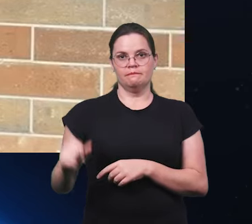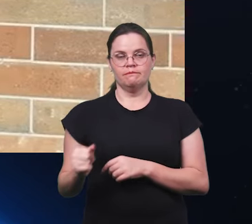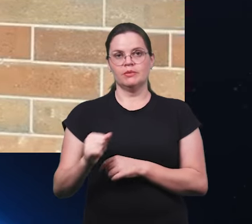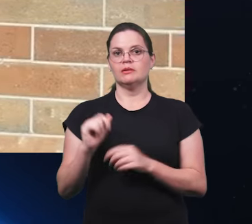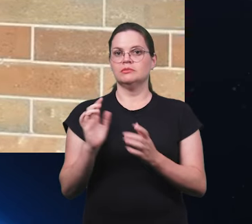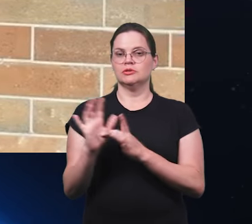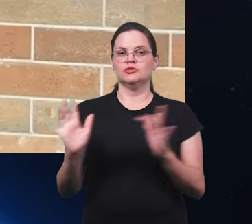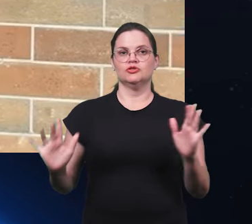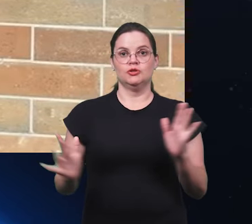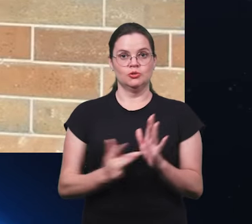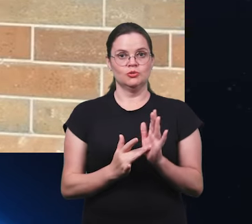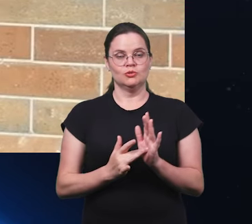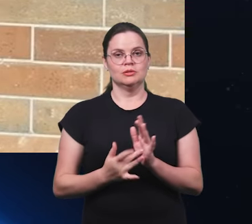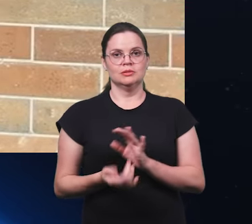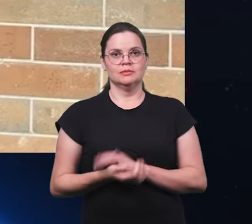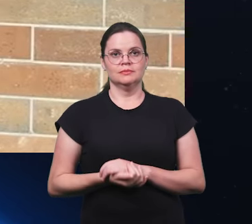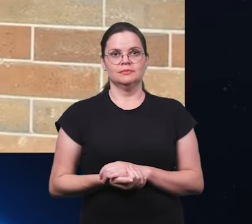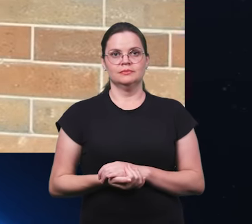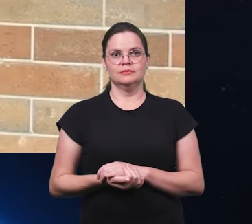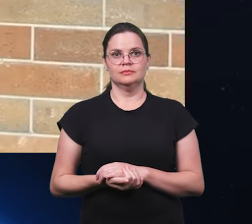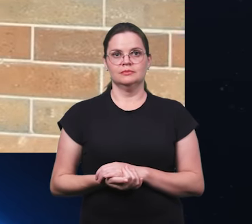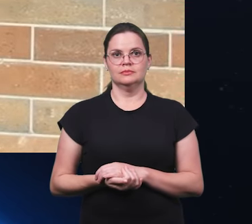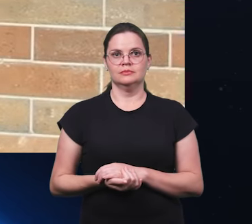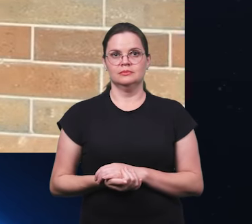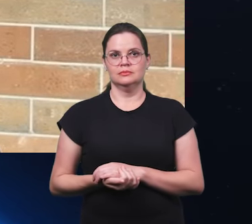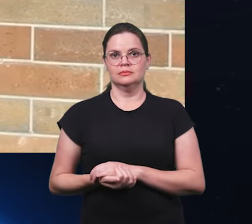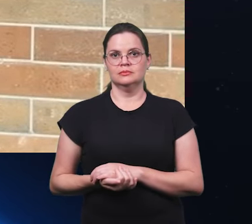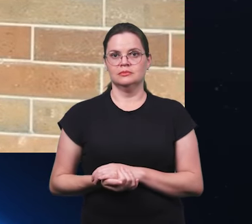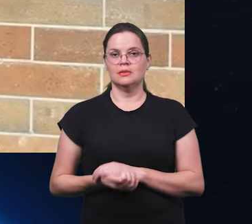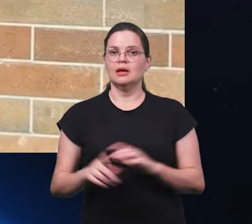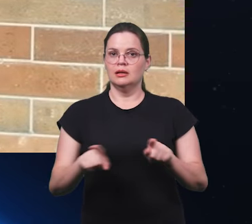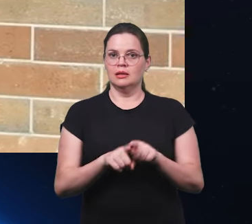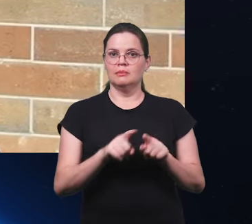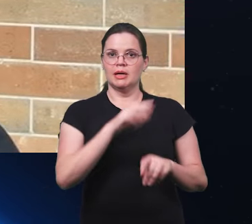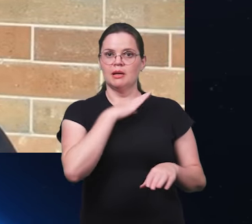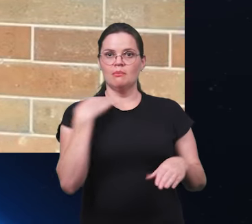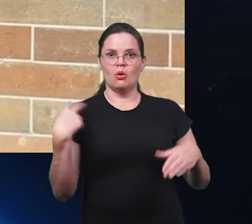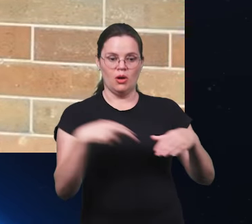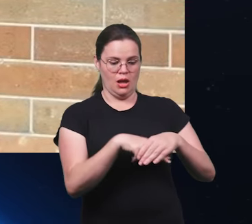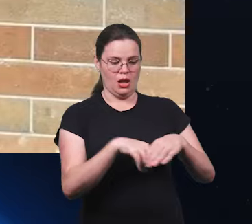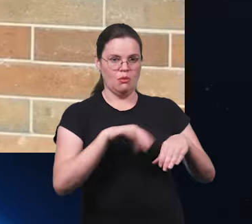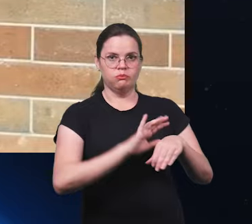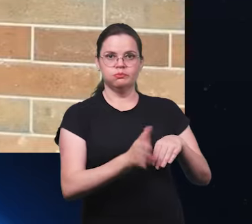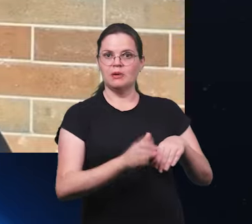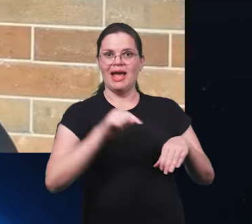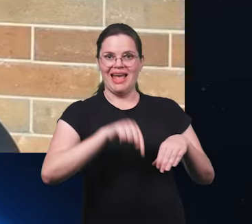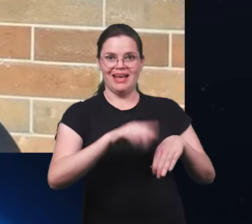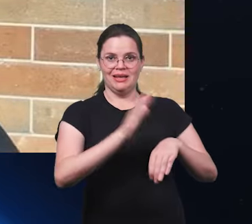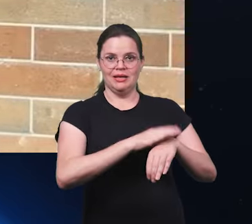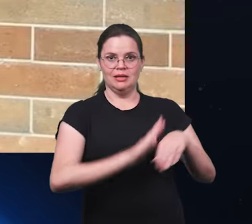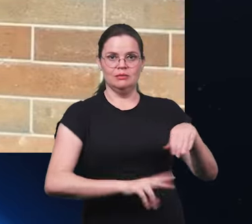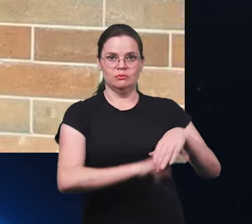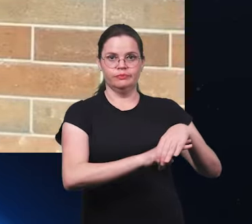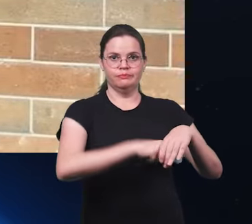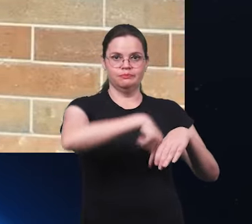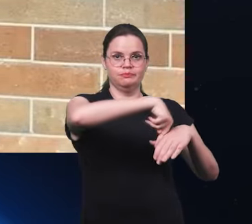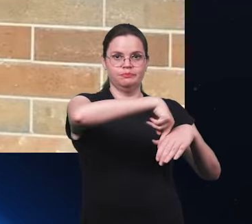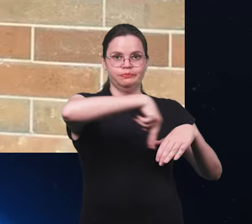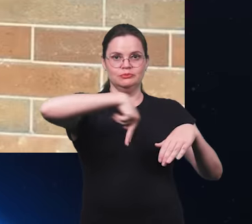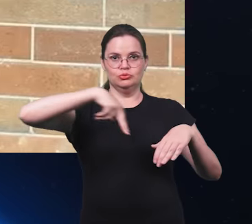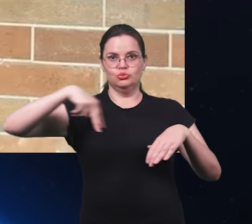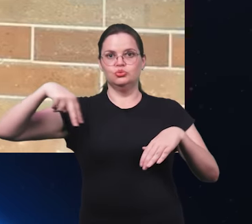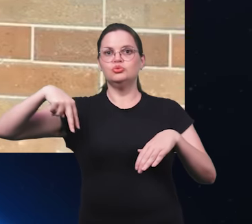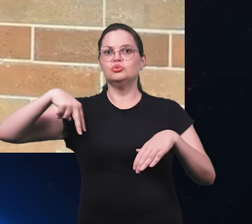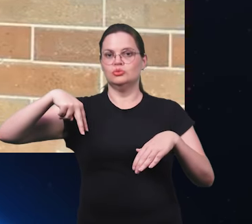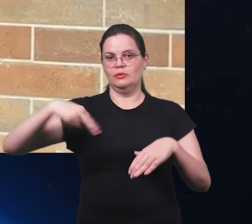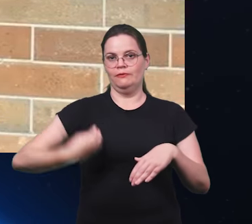né? Jesus ele é arrancado também do túmulo, né? Ele ressuscita, Jesus